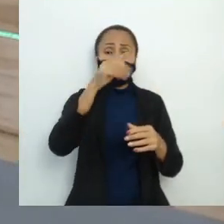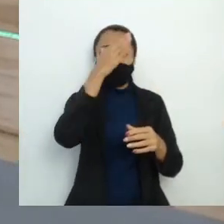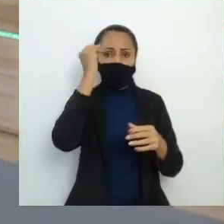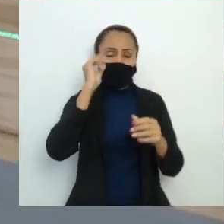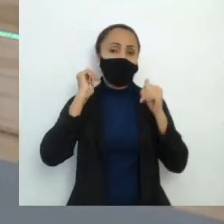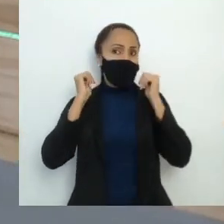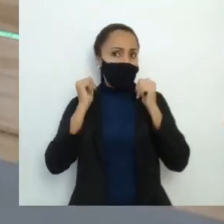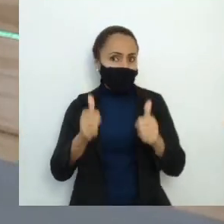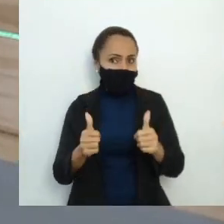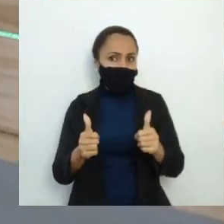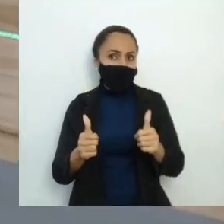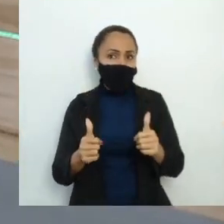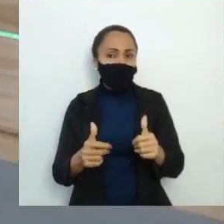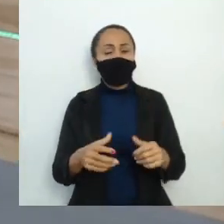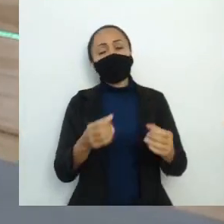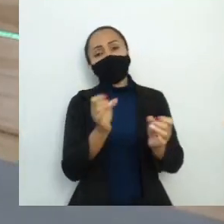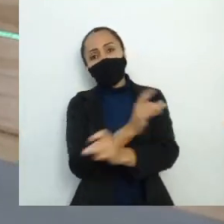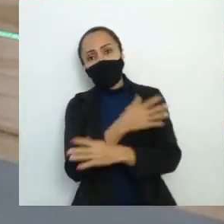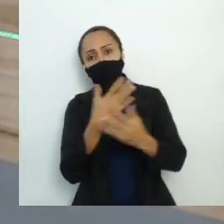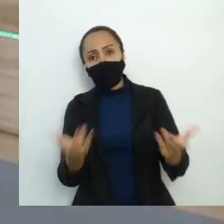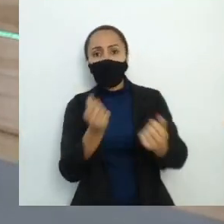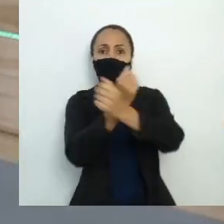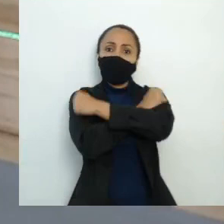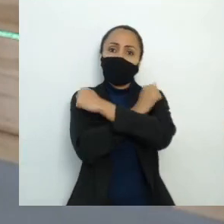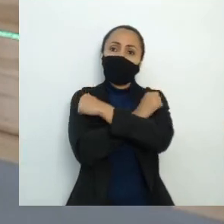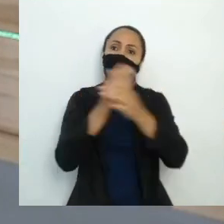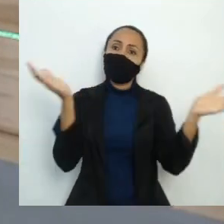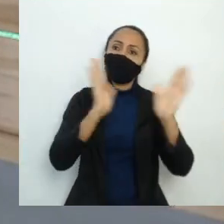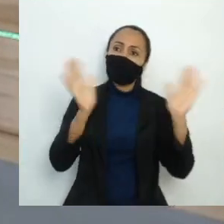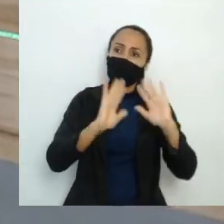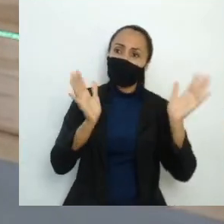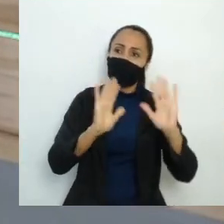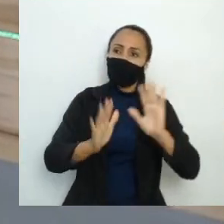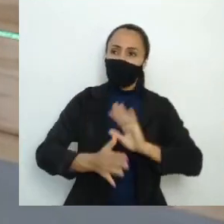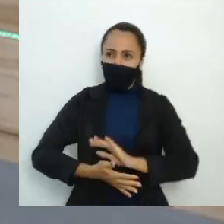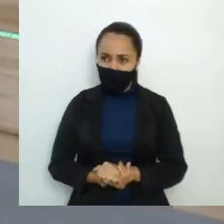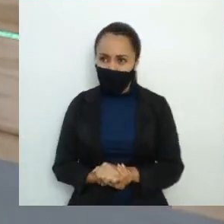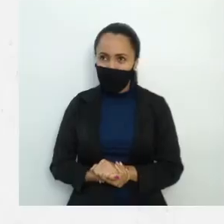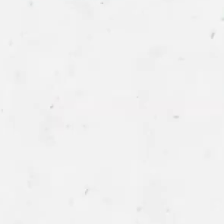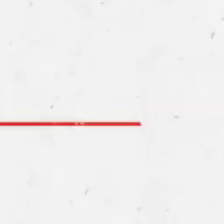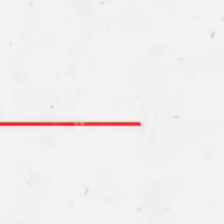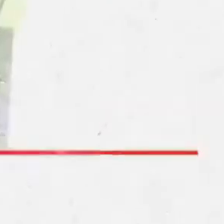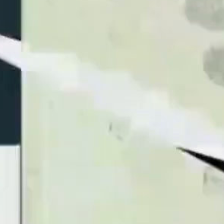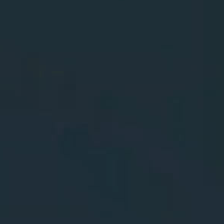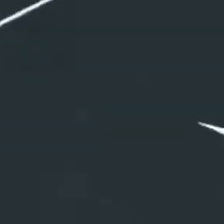Beleza? Fico por aqui então, um forte abraço e até a próxima, se Deus quiser. Valeu!